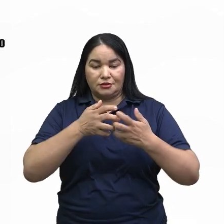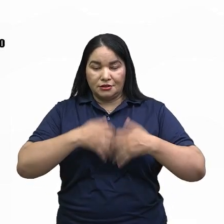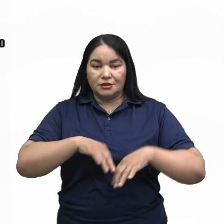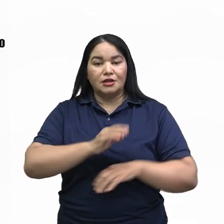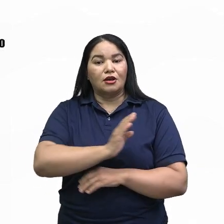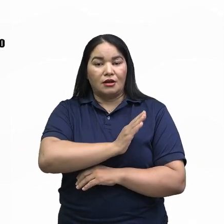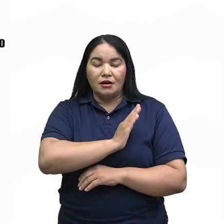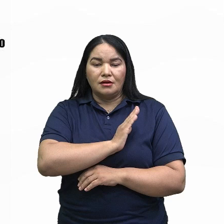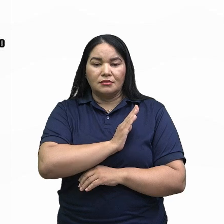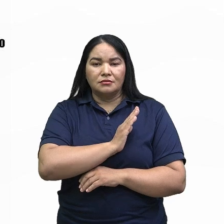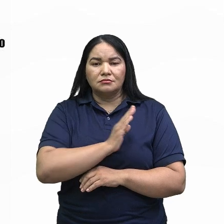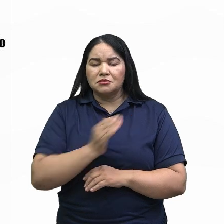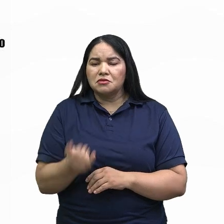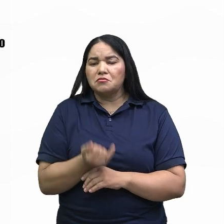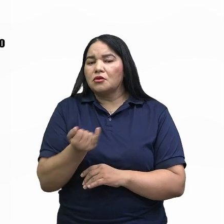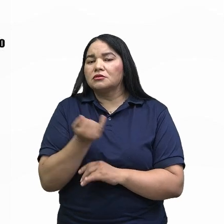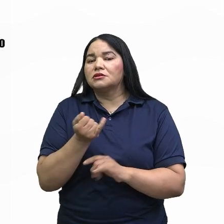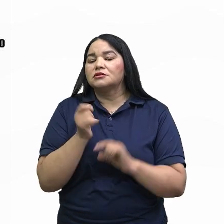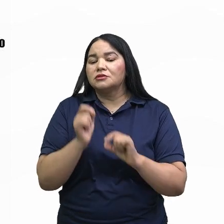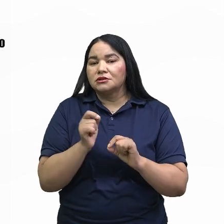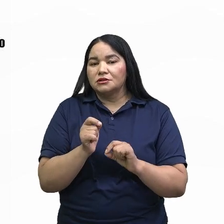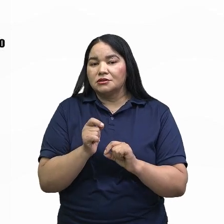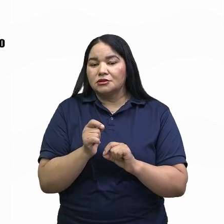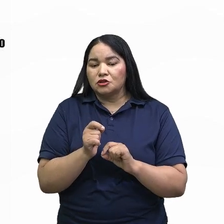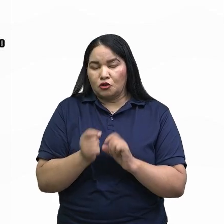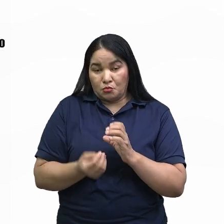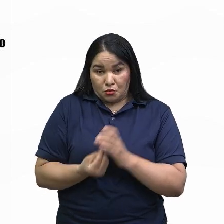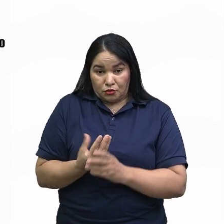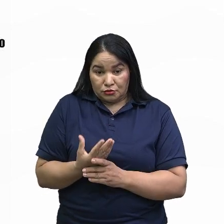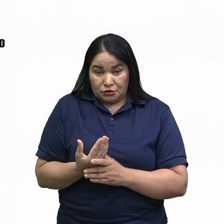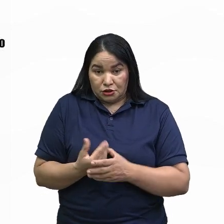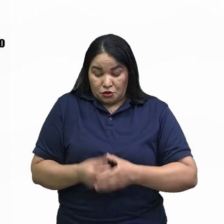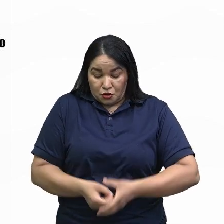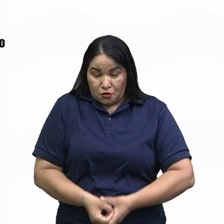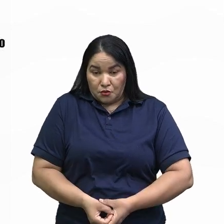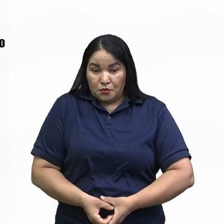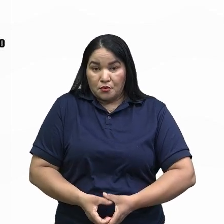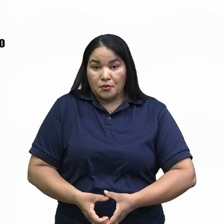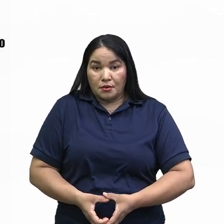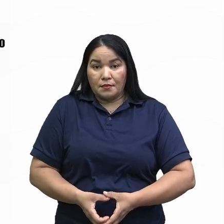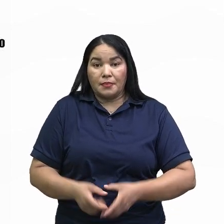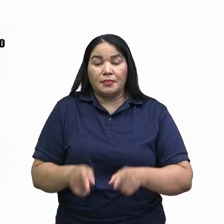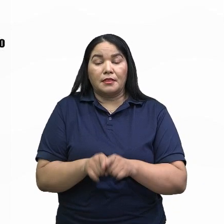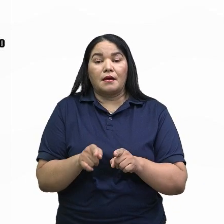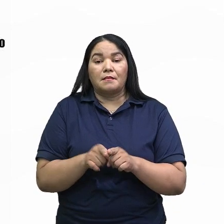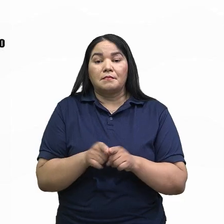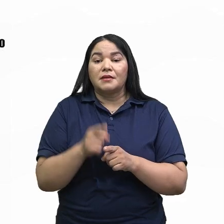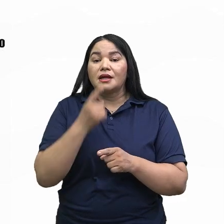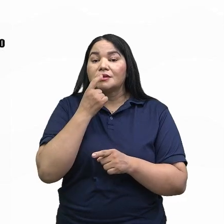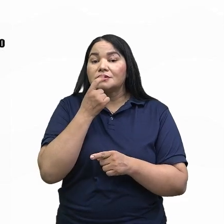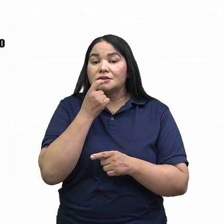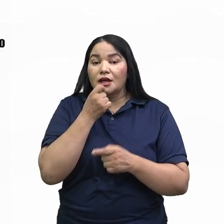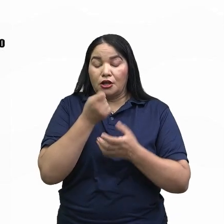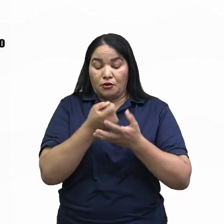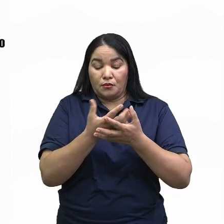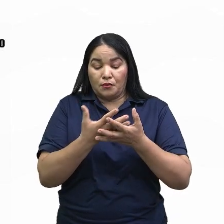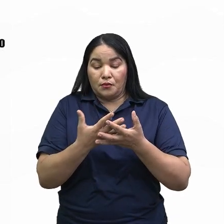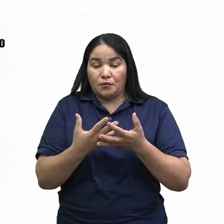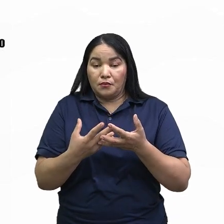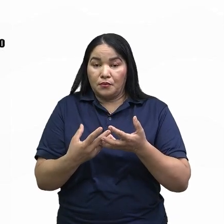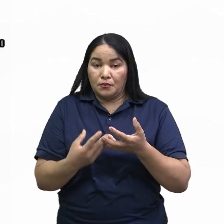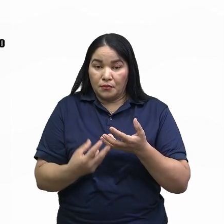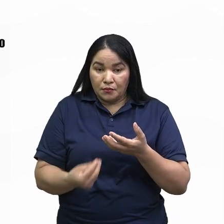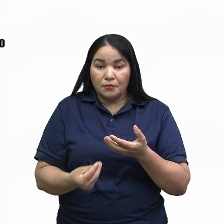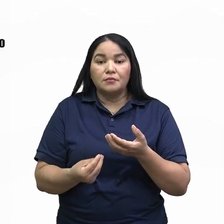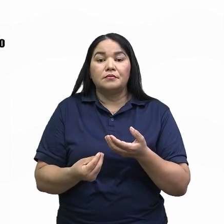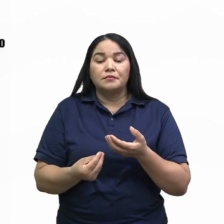importância dele? De produzir a urina, mas ele também vai filtrar o sangue. Então, o sangue que chega ali